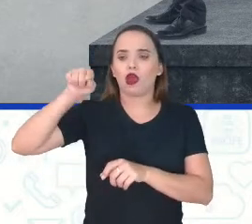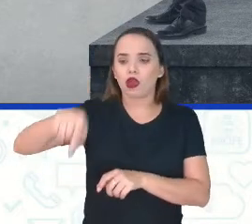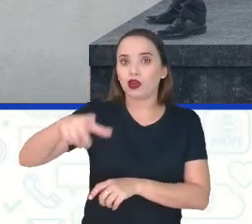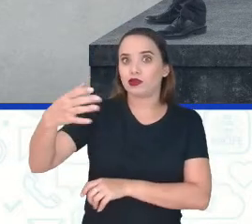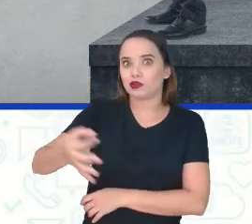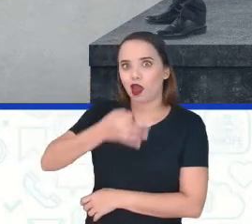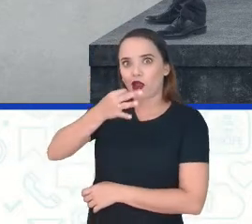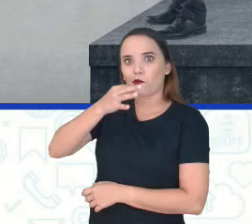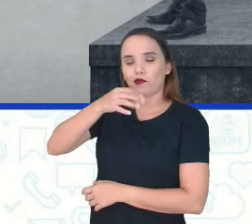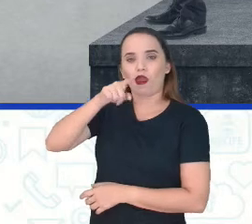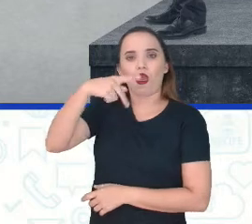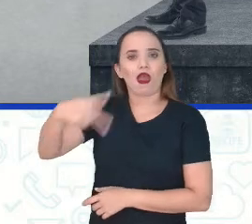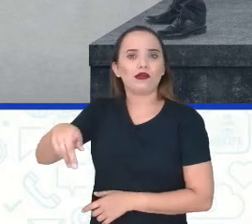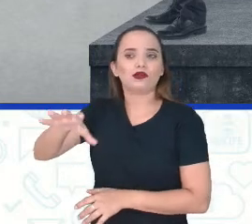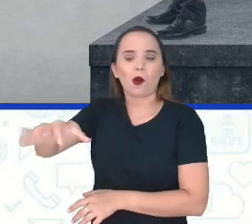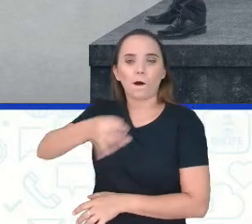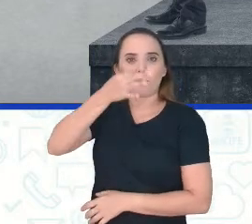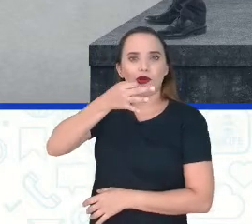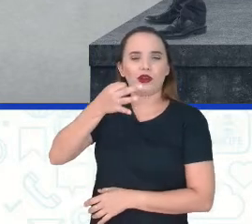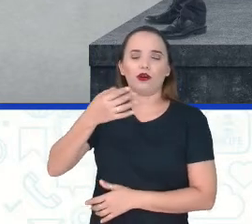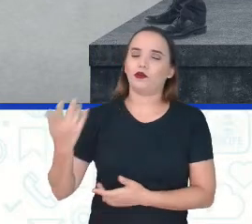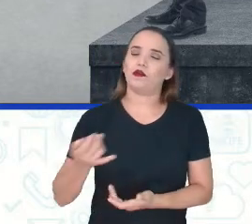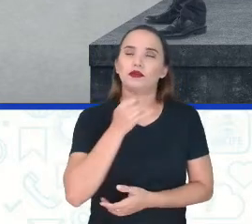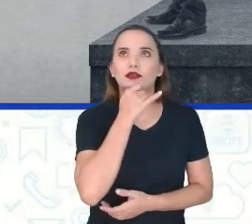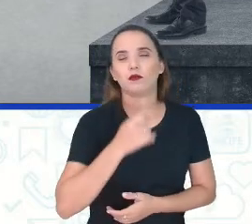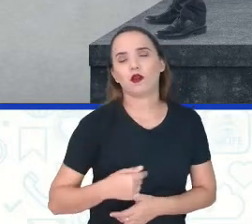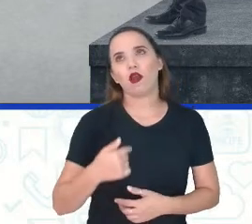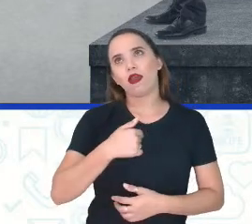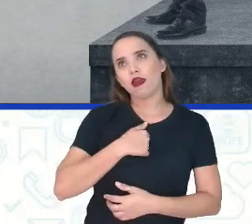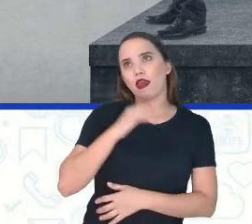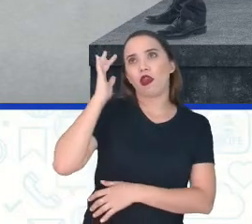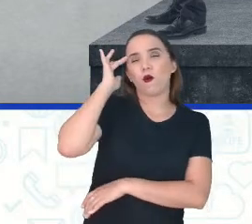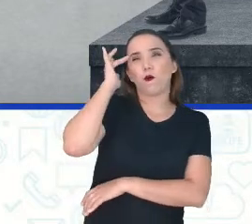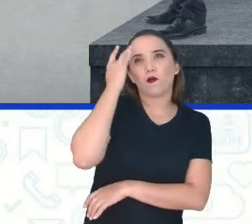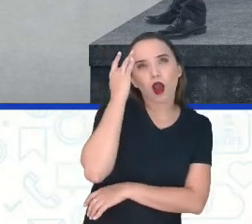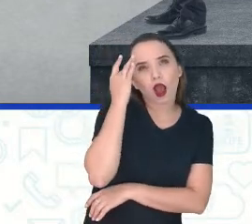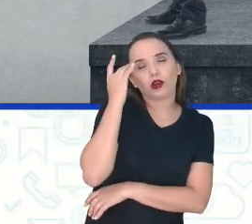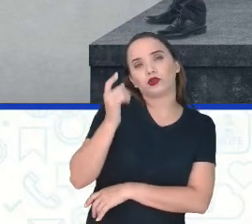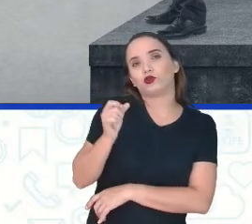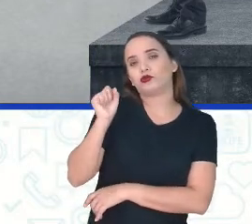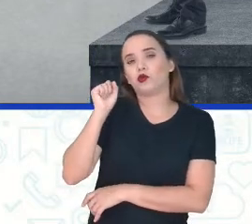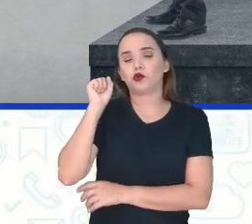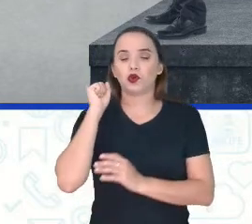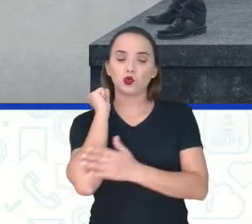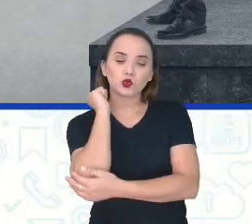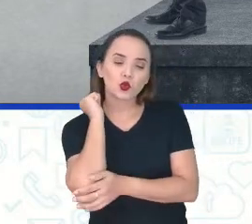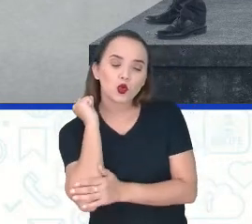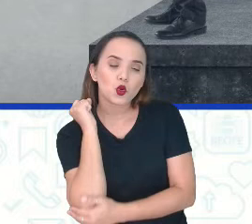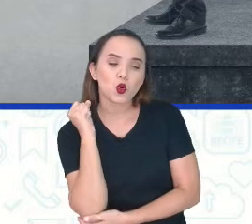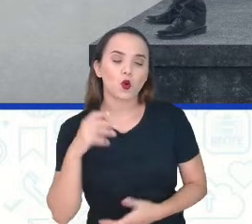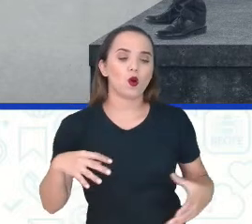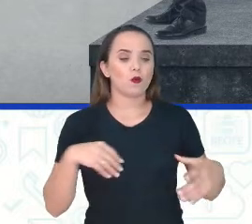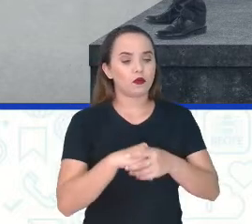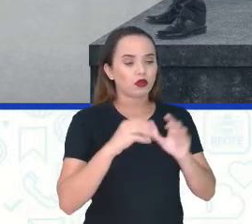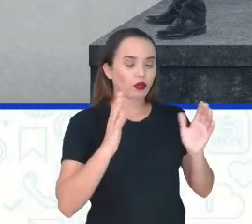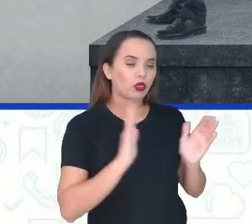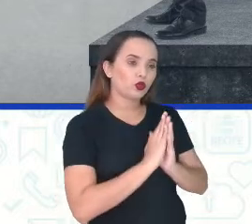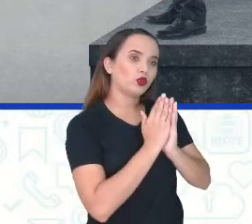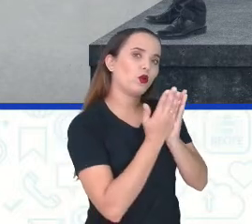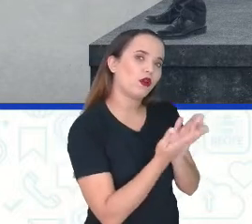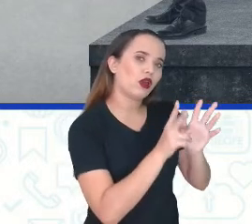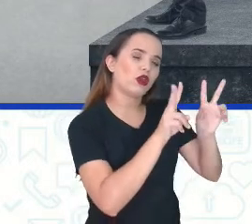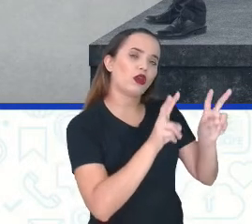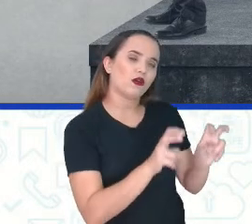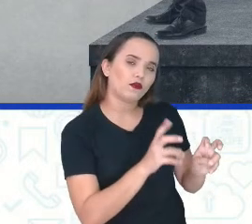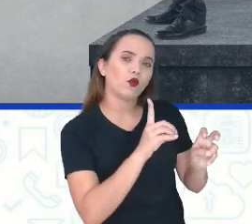fundamentar. Então, eu posso dizer, eu acho que o ciúme em Dom Casmurro é o tema